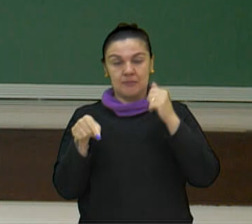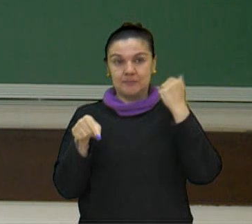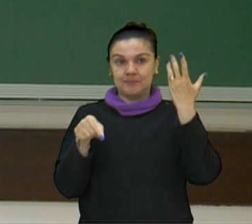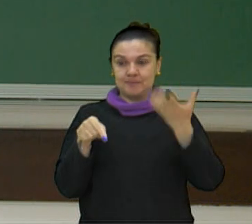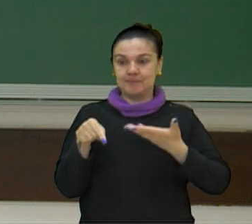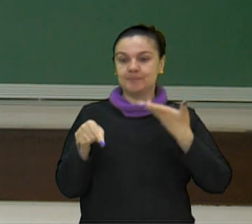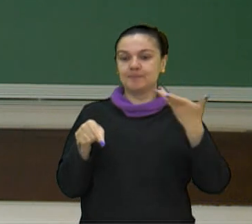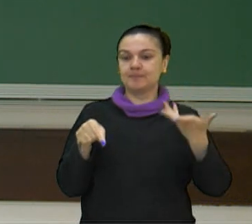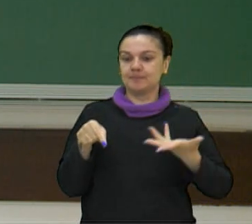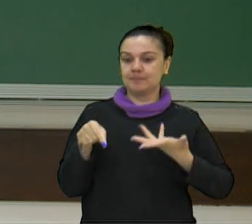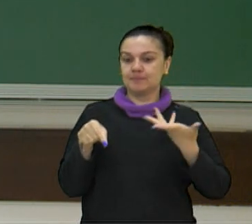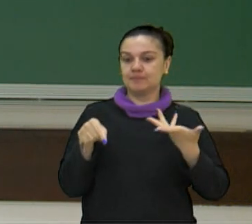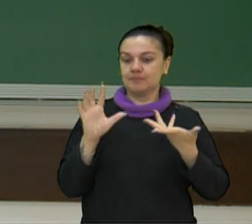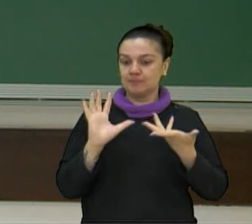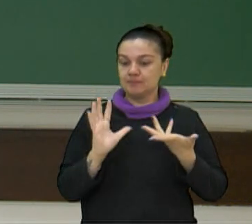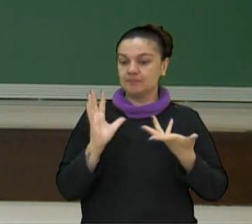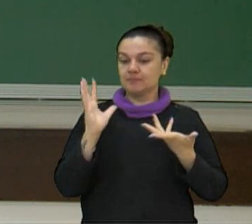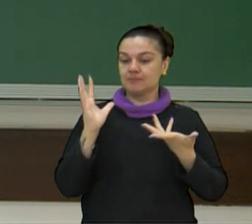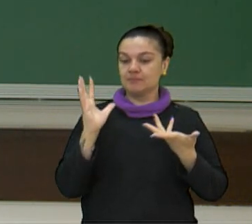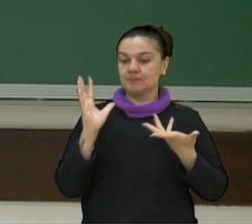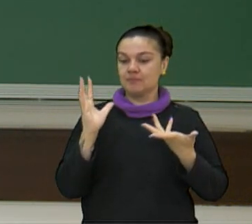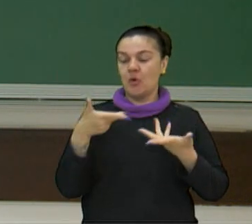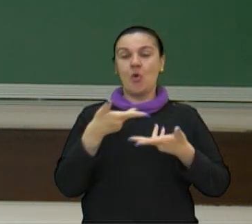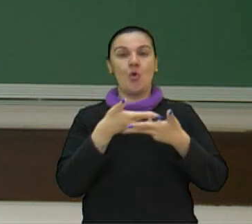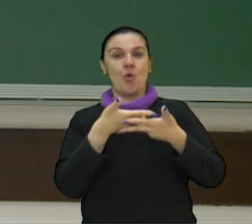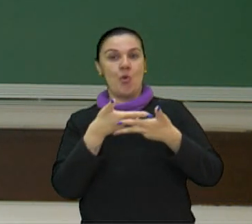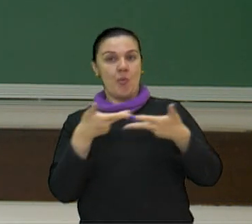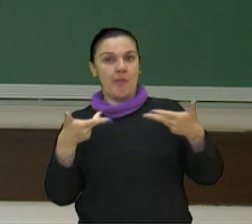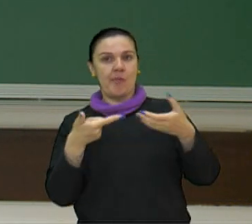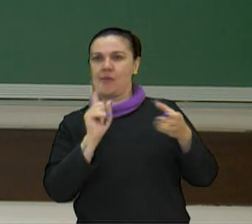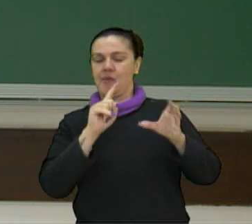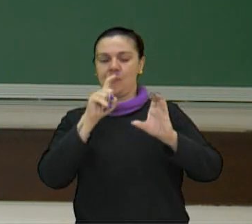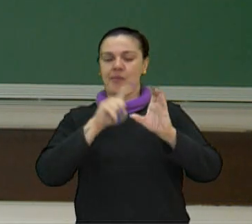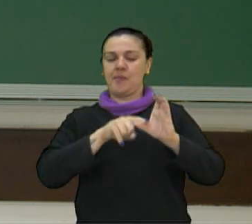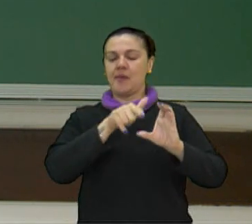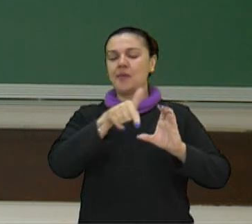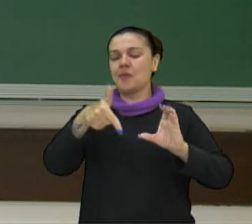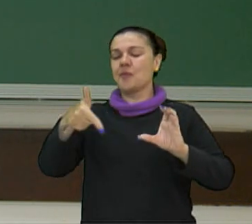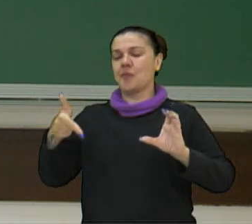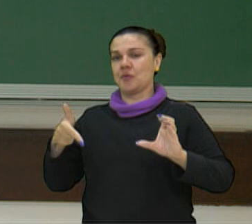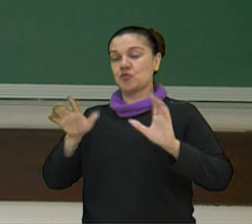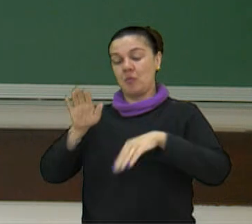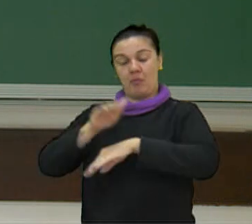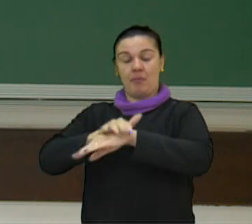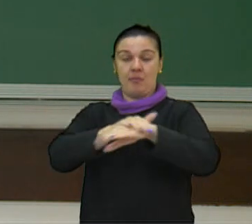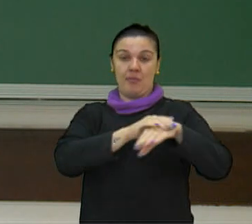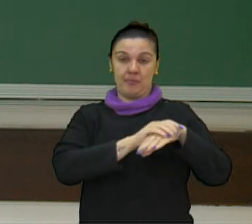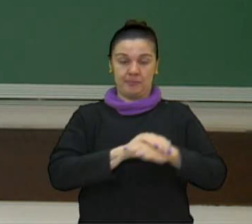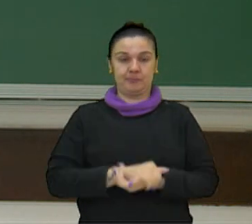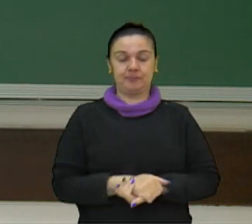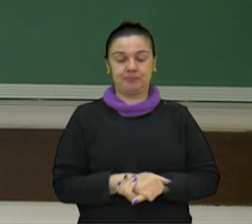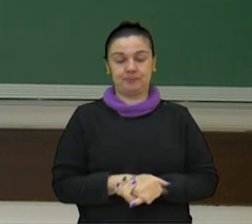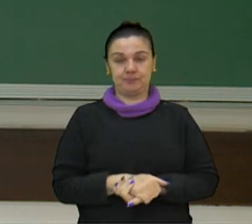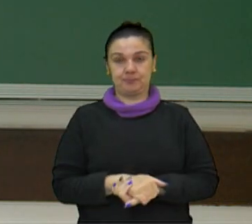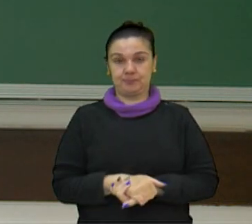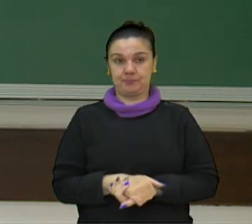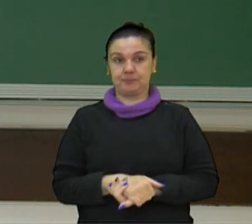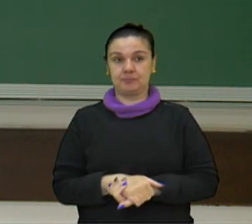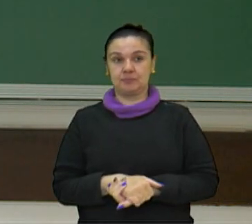que é quando uma coisa não depende de outras instâncias senão dela mesma.